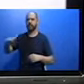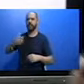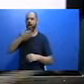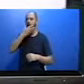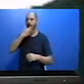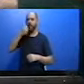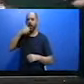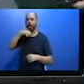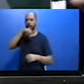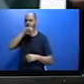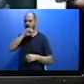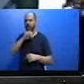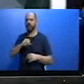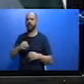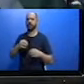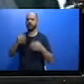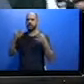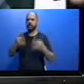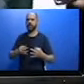trânsito